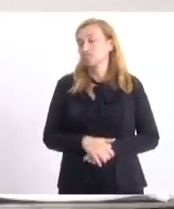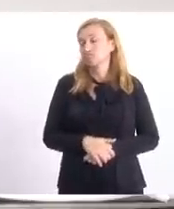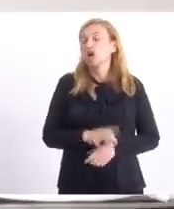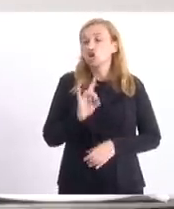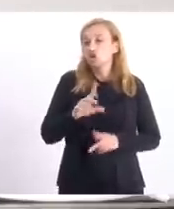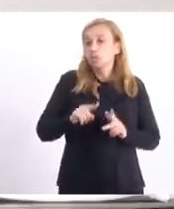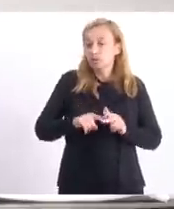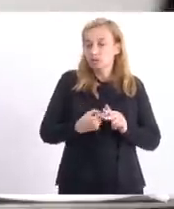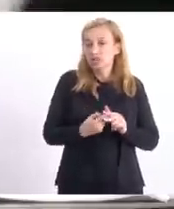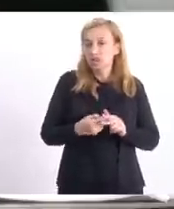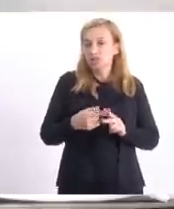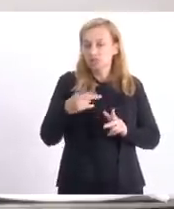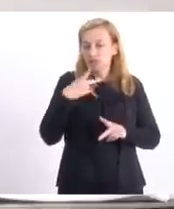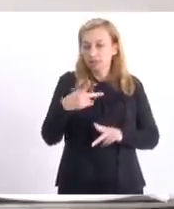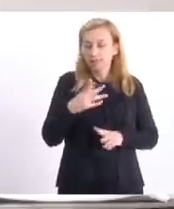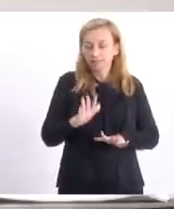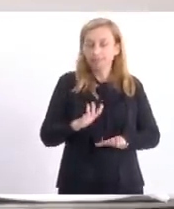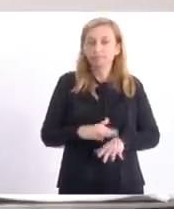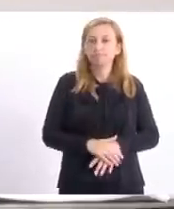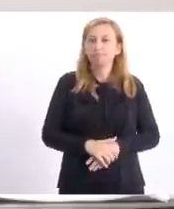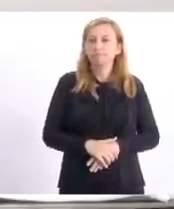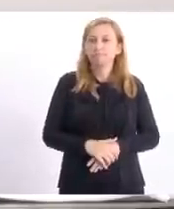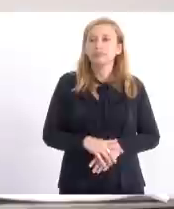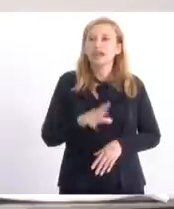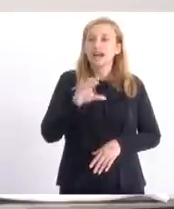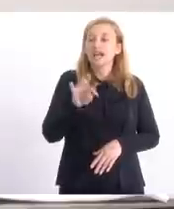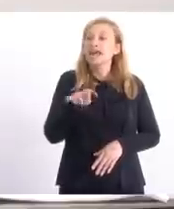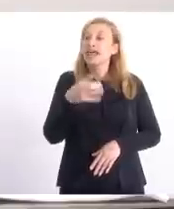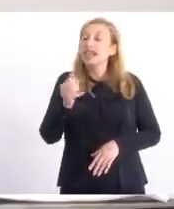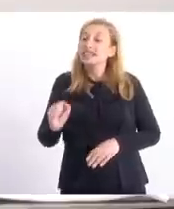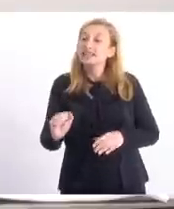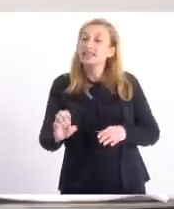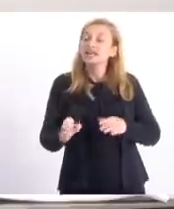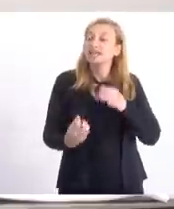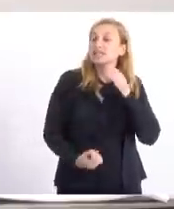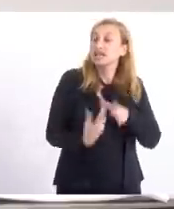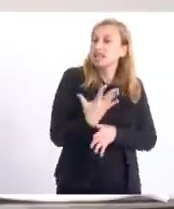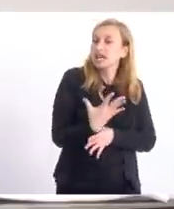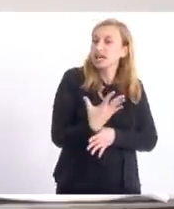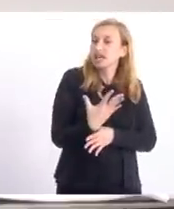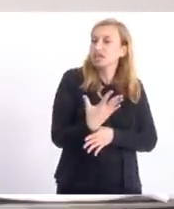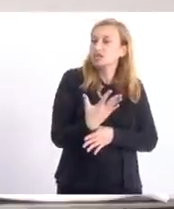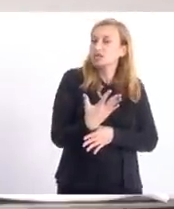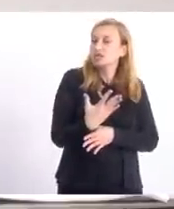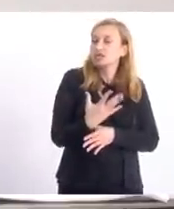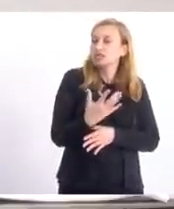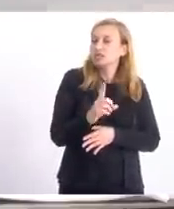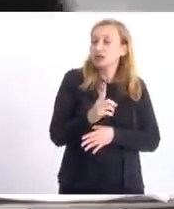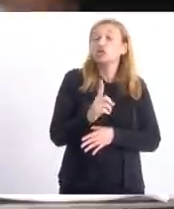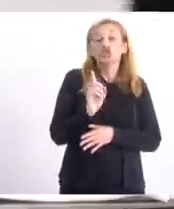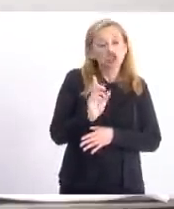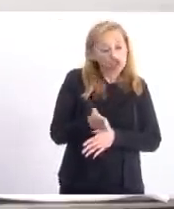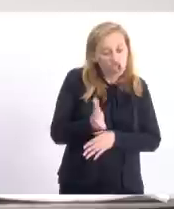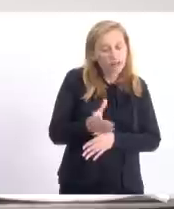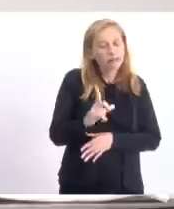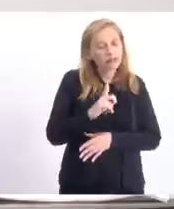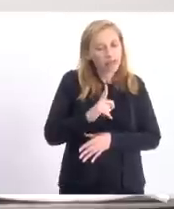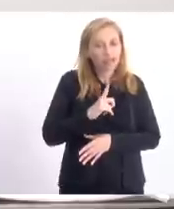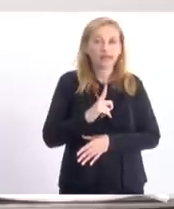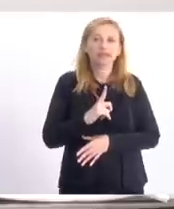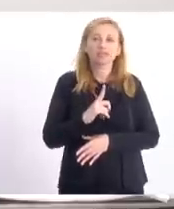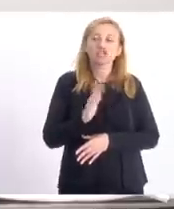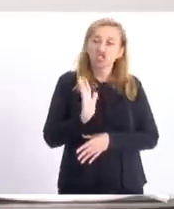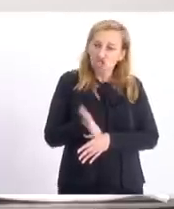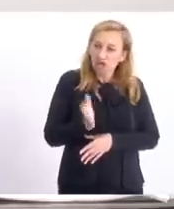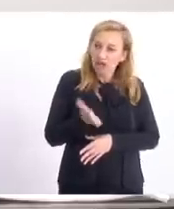para ajustar o discurso, a Gret está sendo criada de forma díspare. Não, ela já existe assim. Então, ela já